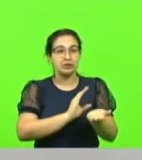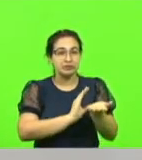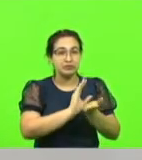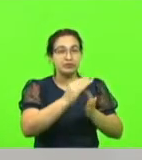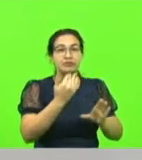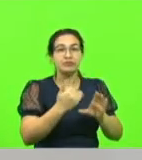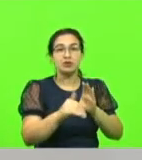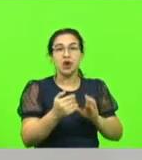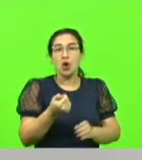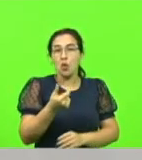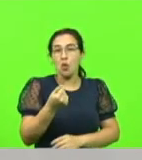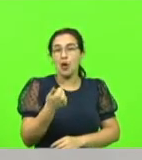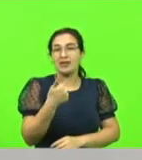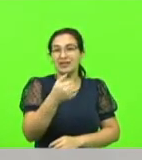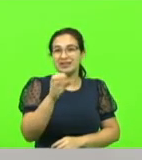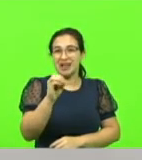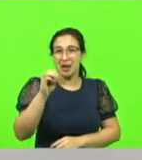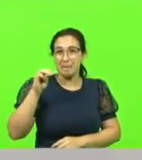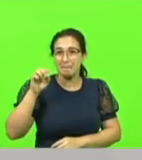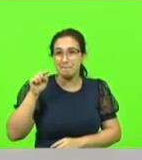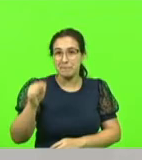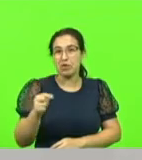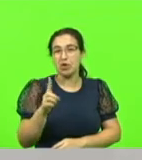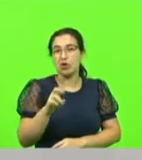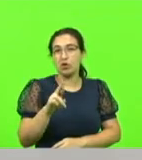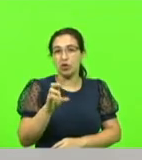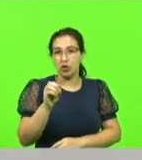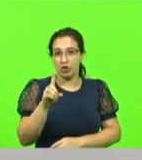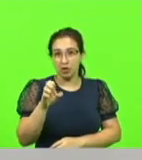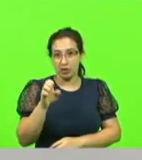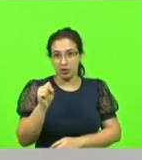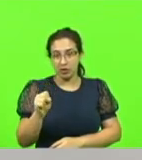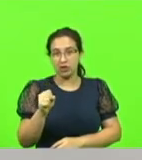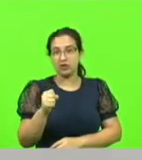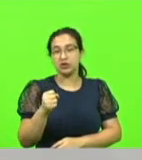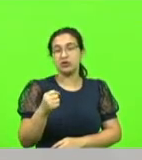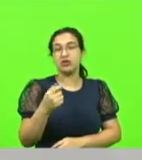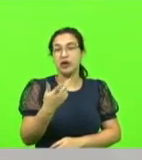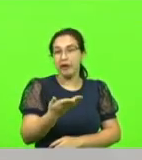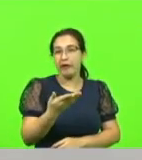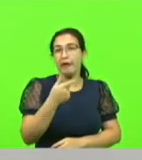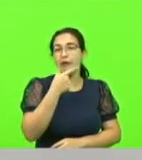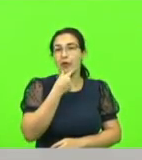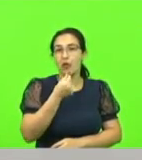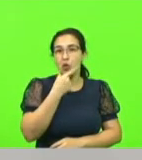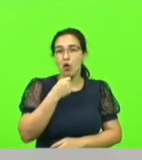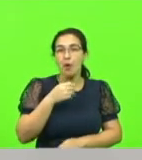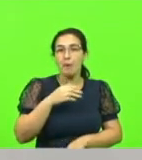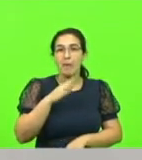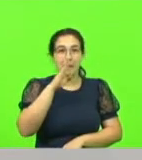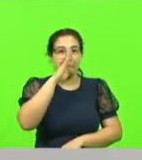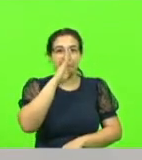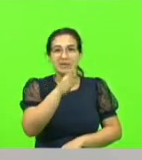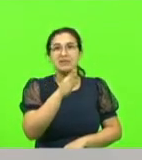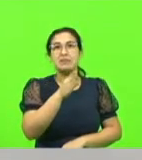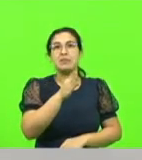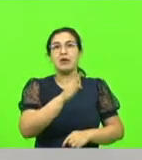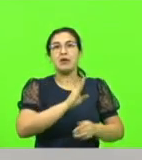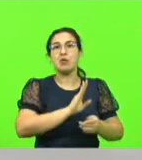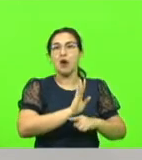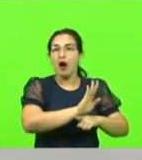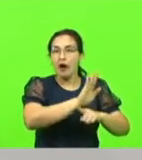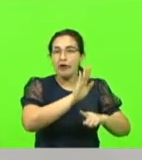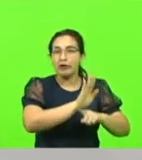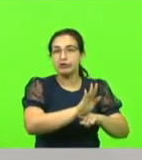dólares, cerca hoje de 51 milhões de reais, Paulo Guedes virou o principal fiador do governo Bolsonaro e assumiu o cargo